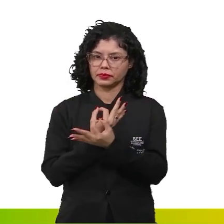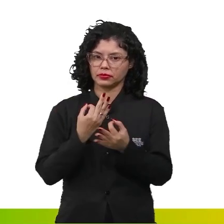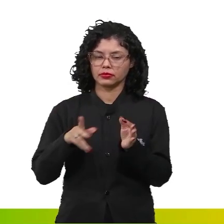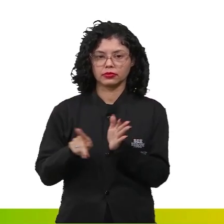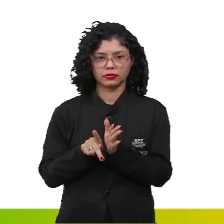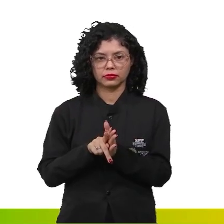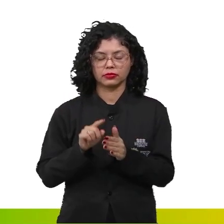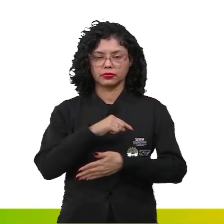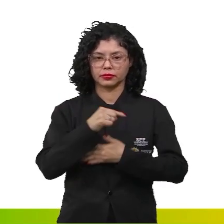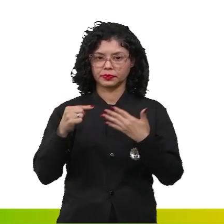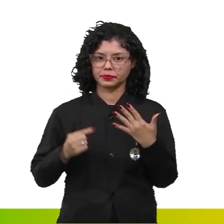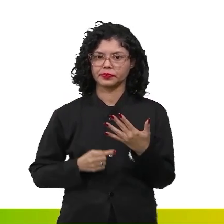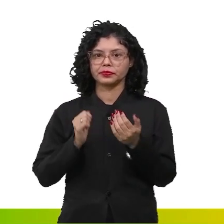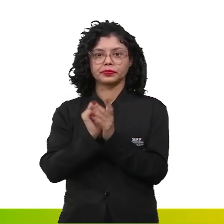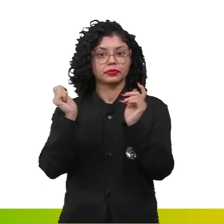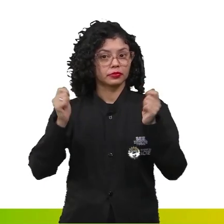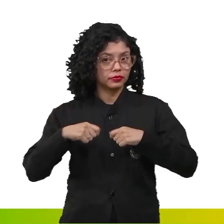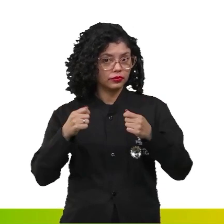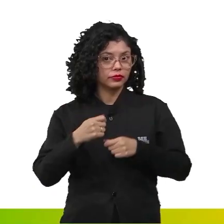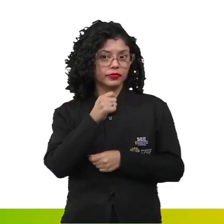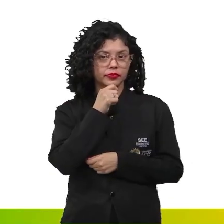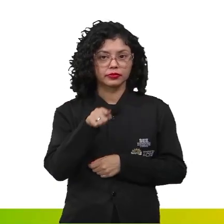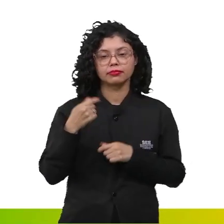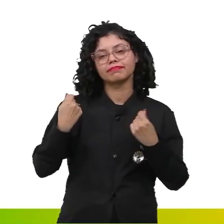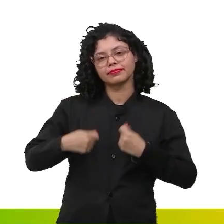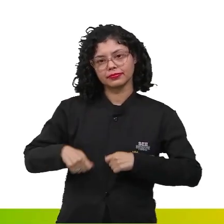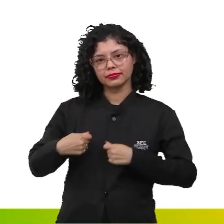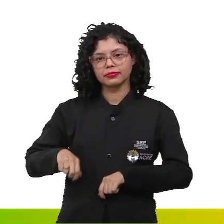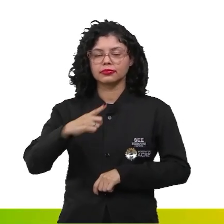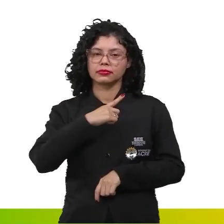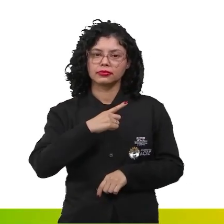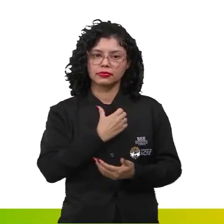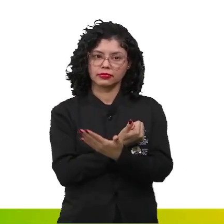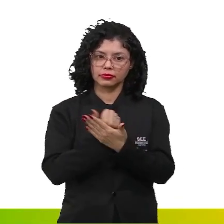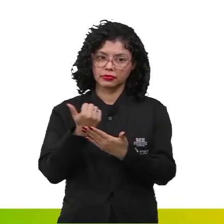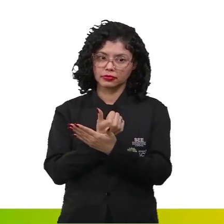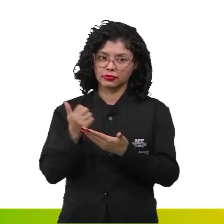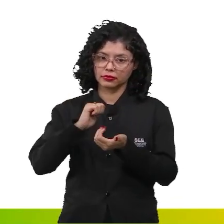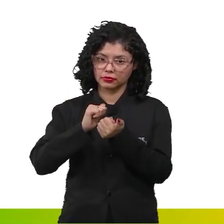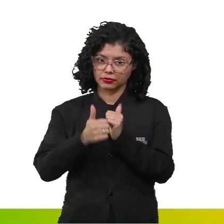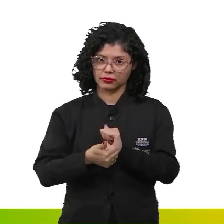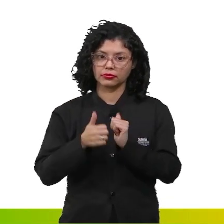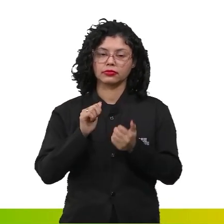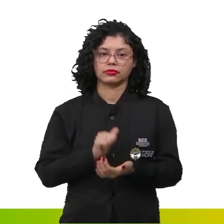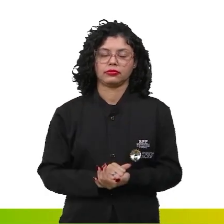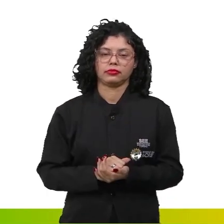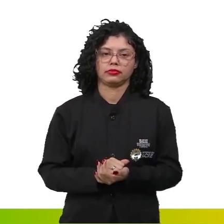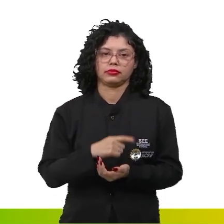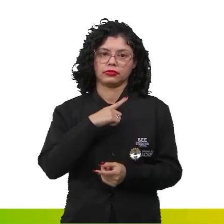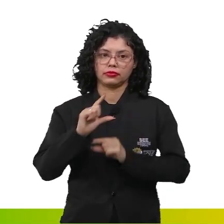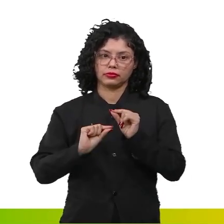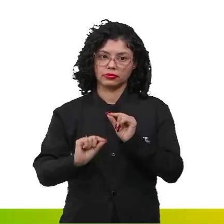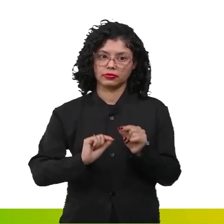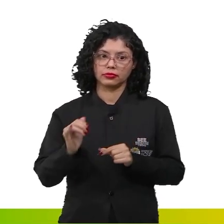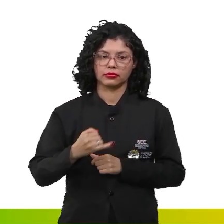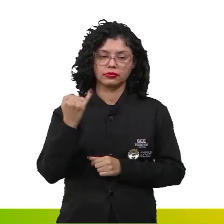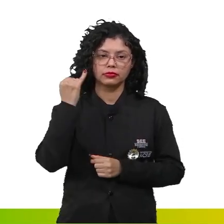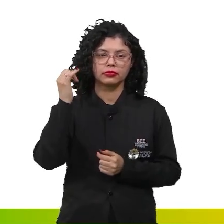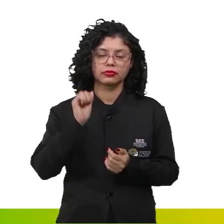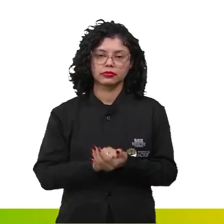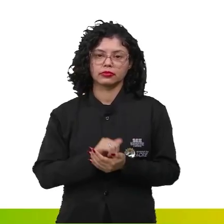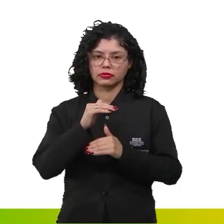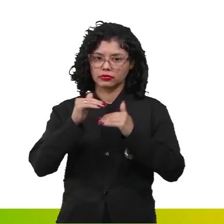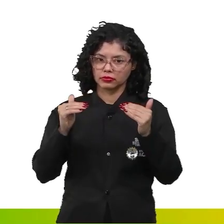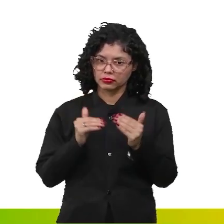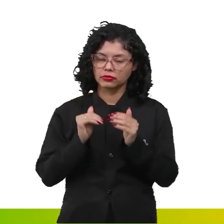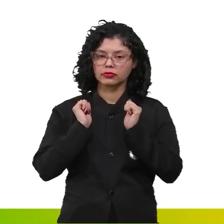situações divergentes, é possível e necessário recorrer a ações adaptativas. a adaptação, ó, é fundamental, garantindo que